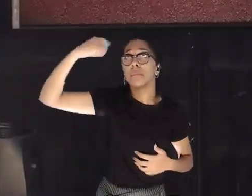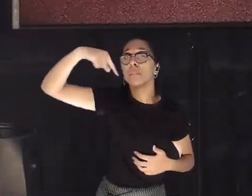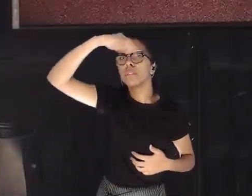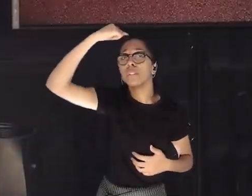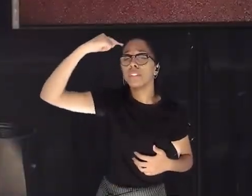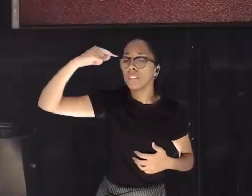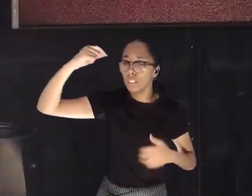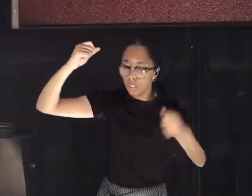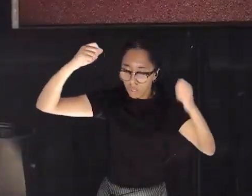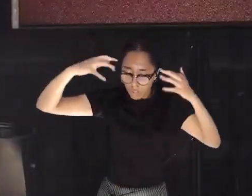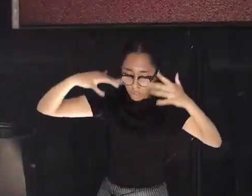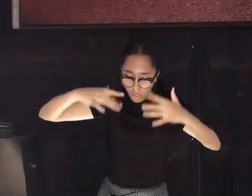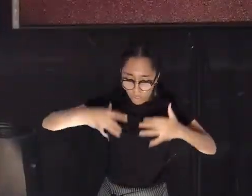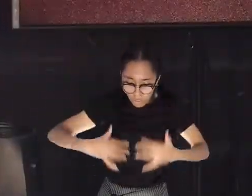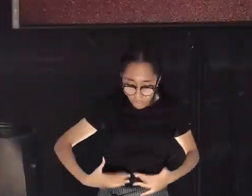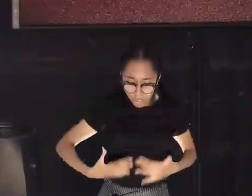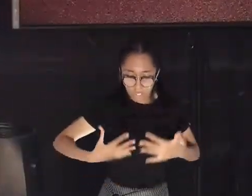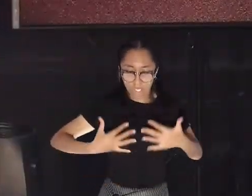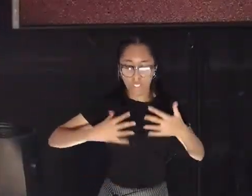Feche os seus olhos.